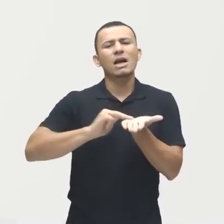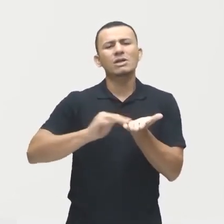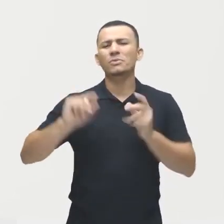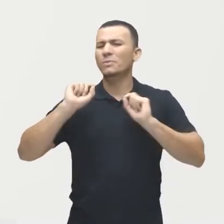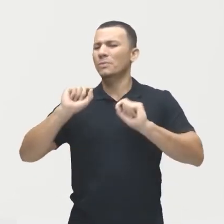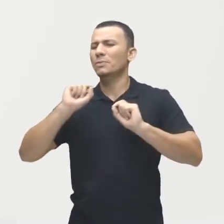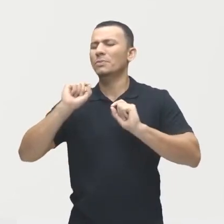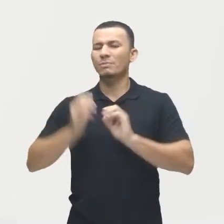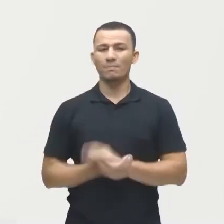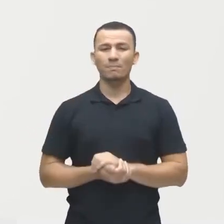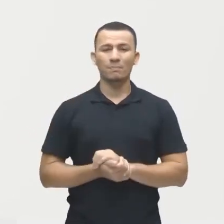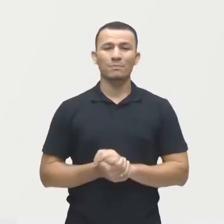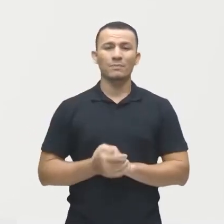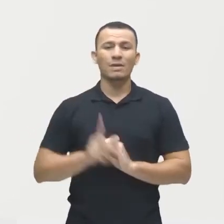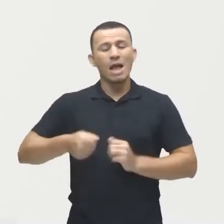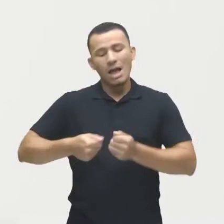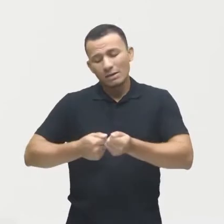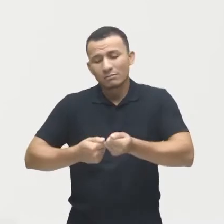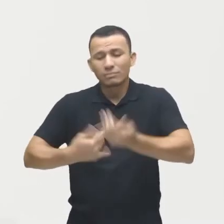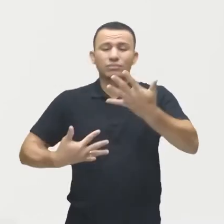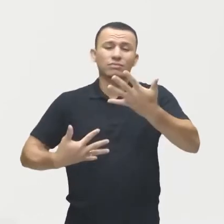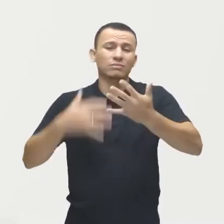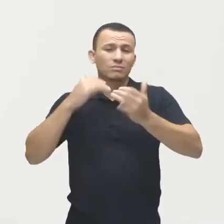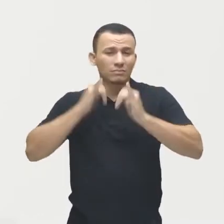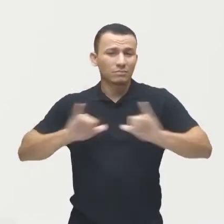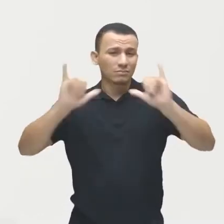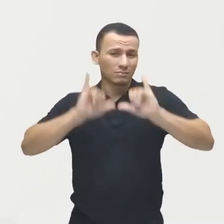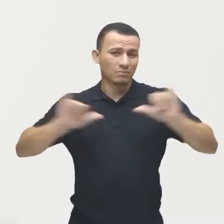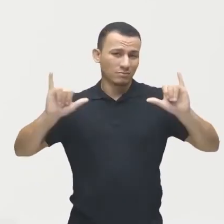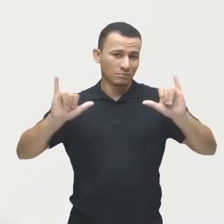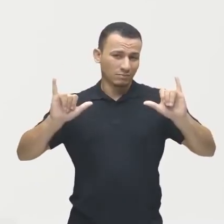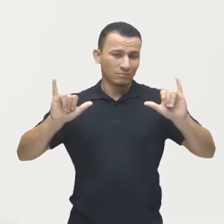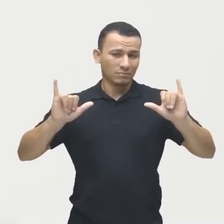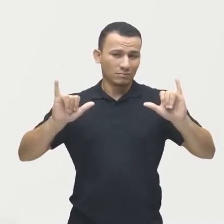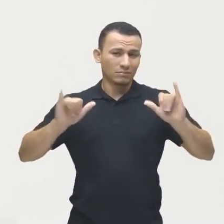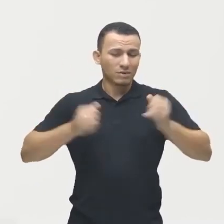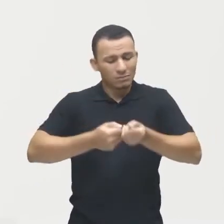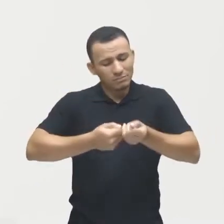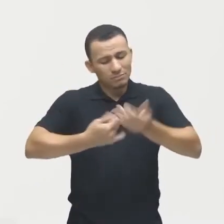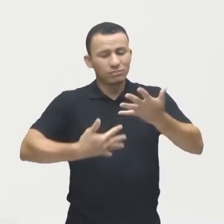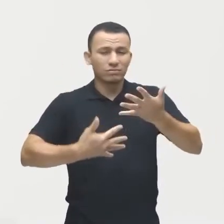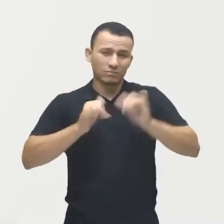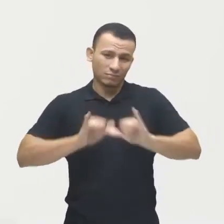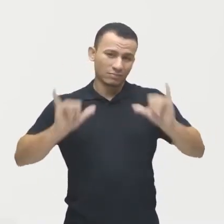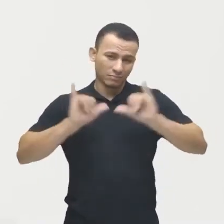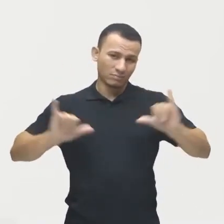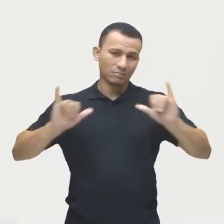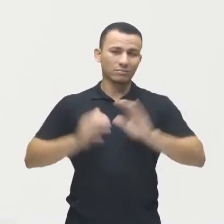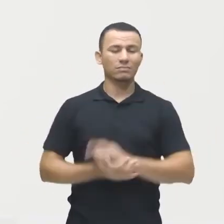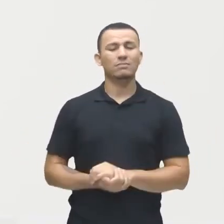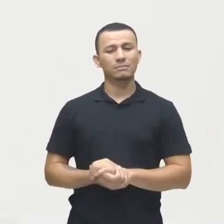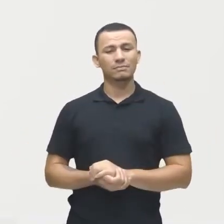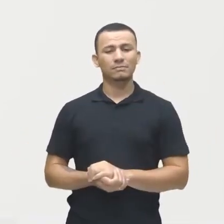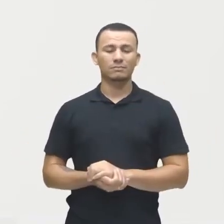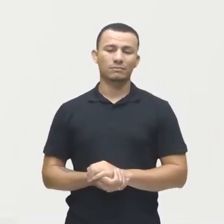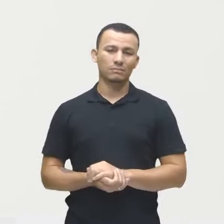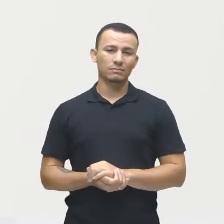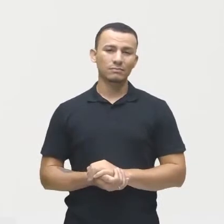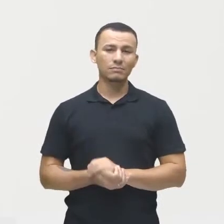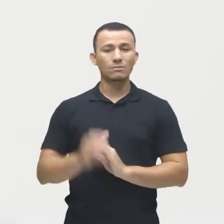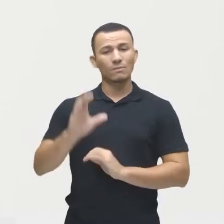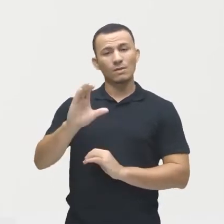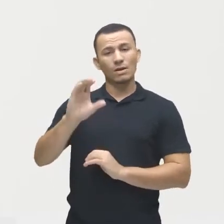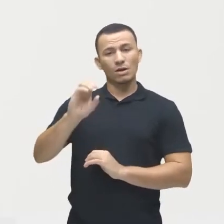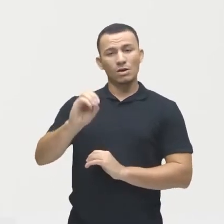mensagem? É o que é transmitido, o conteúdo. O código,